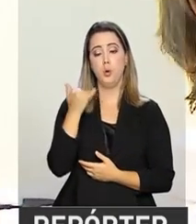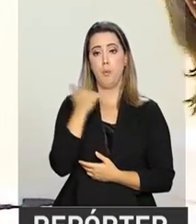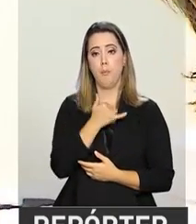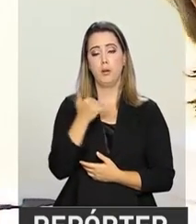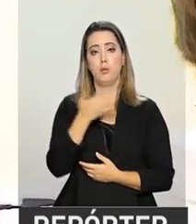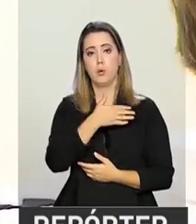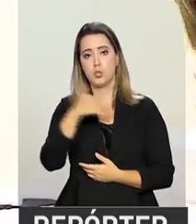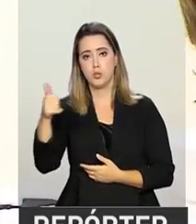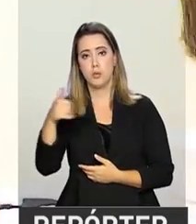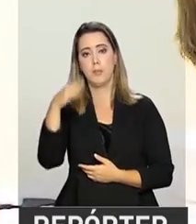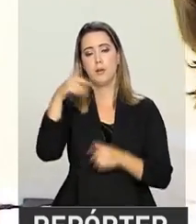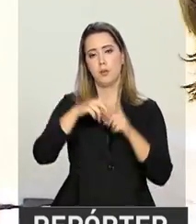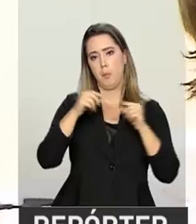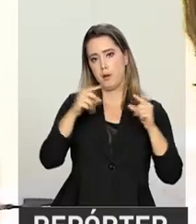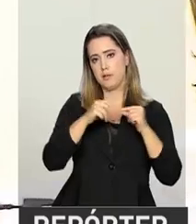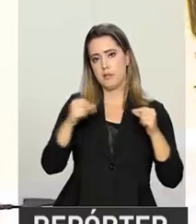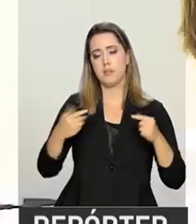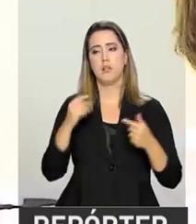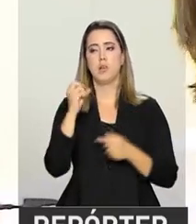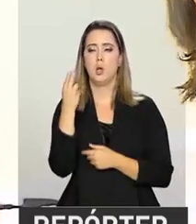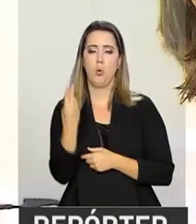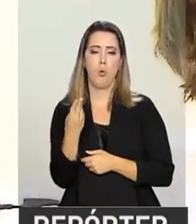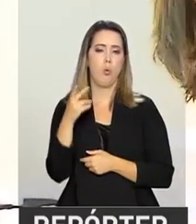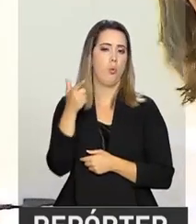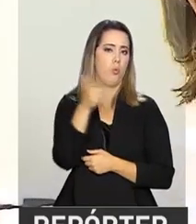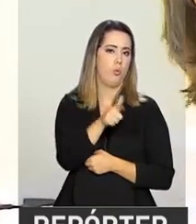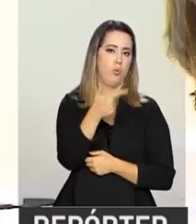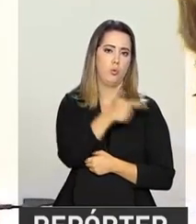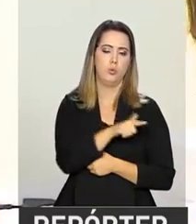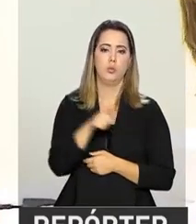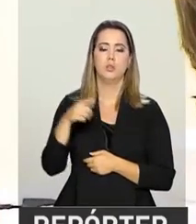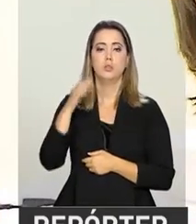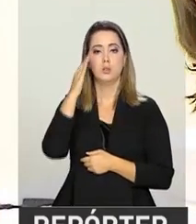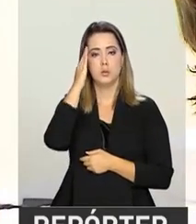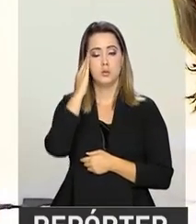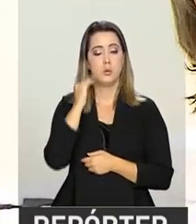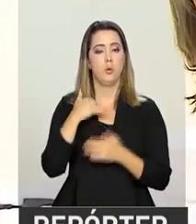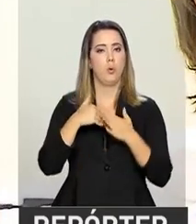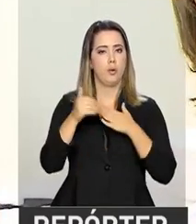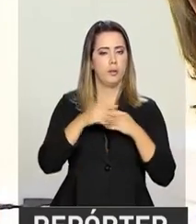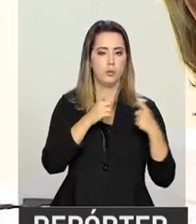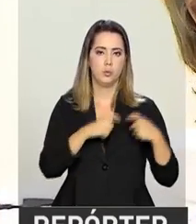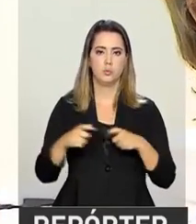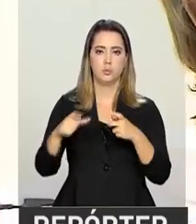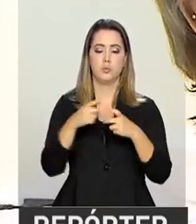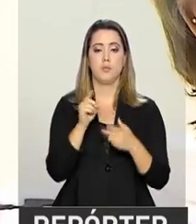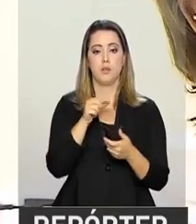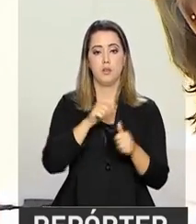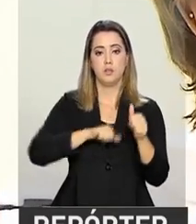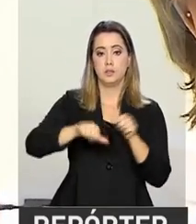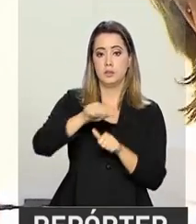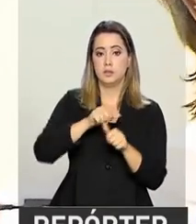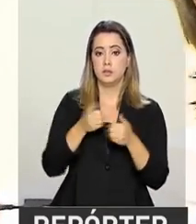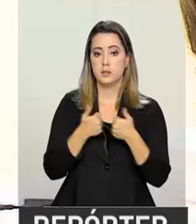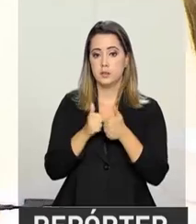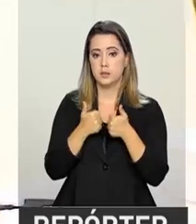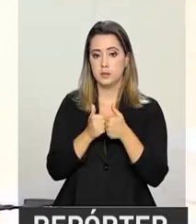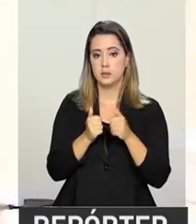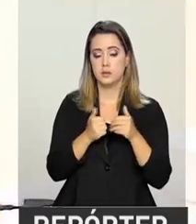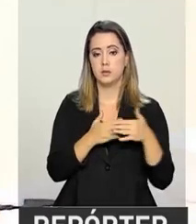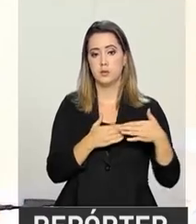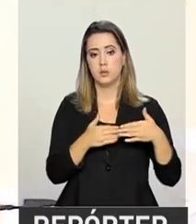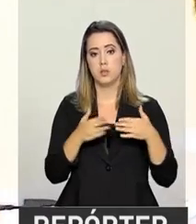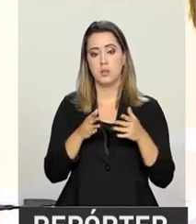acionado se for brasília o banco de brasília se forem parar no banco de para enfim e esse transporte dessa unidade